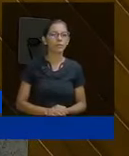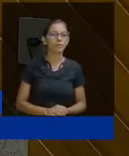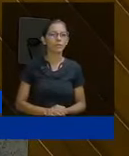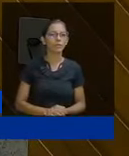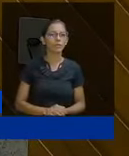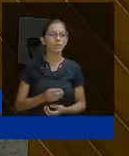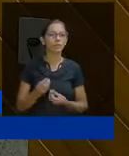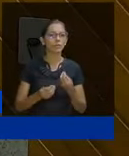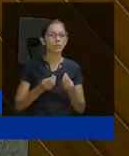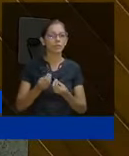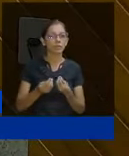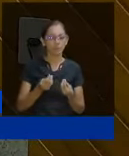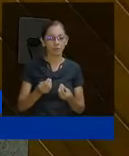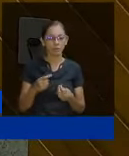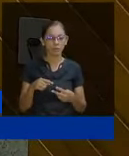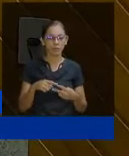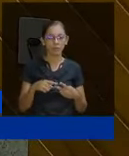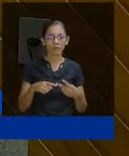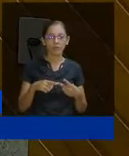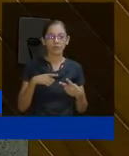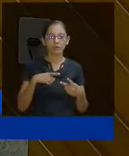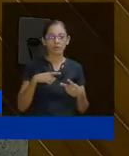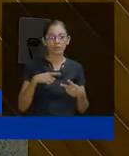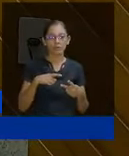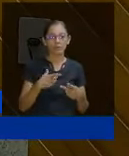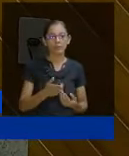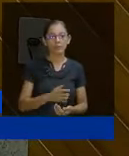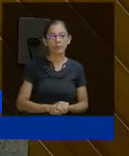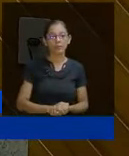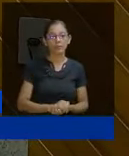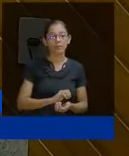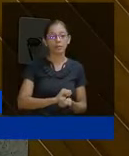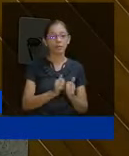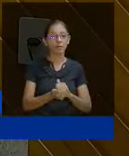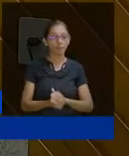situação aqui, envolvendo a inelegibilidade